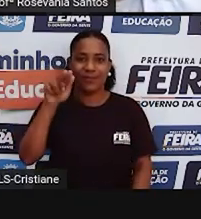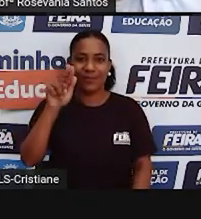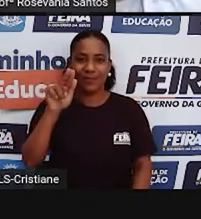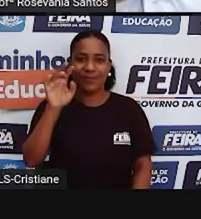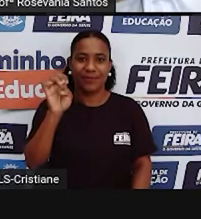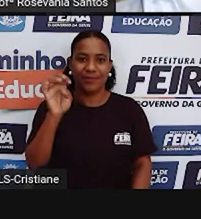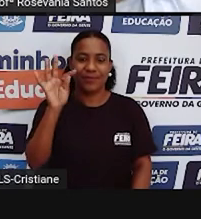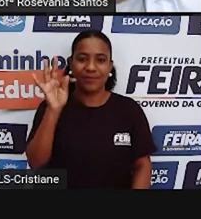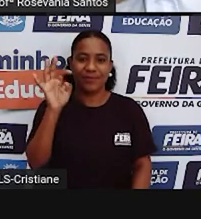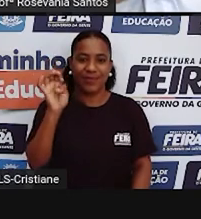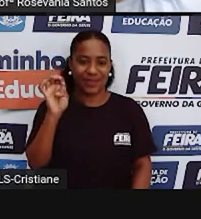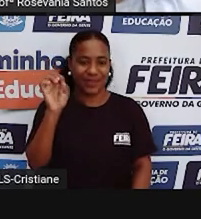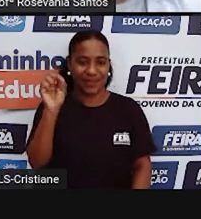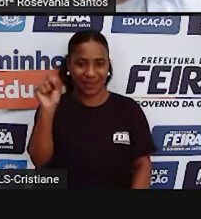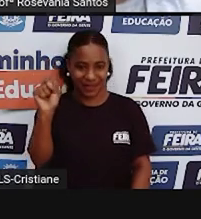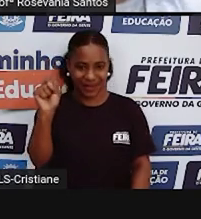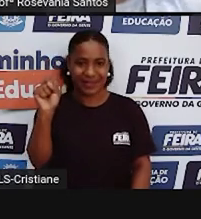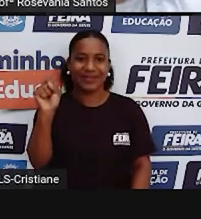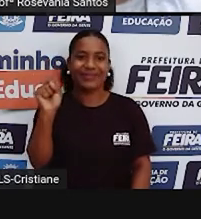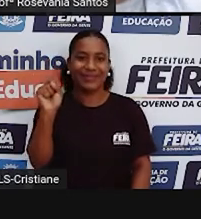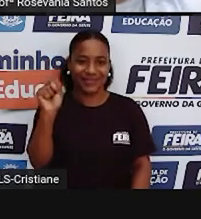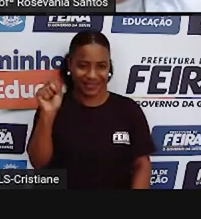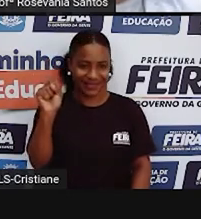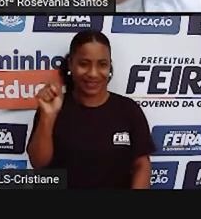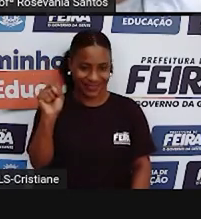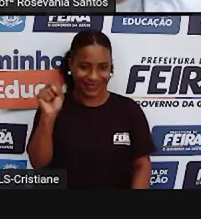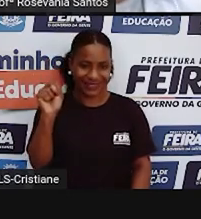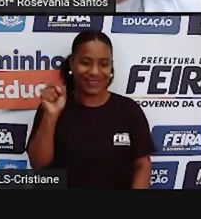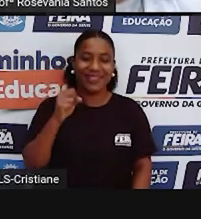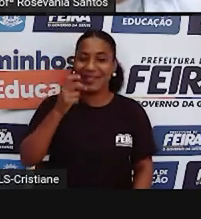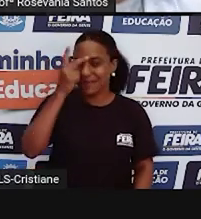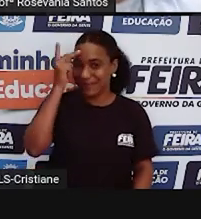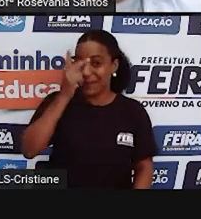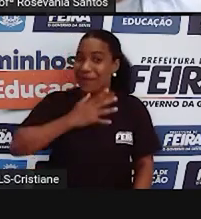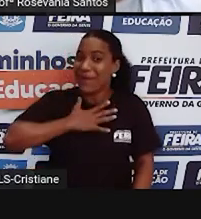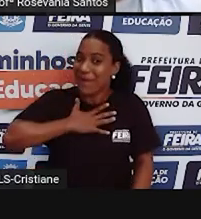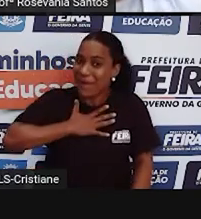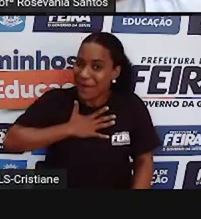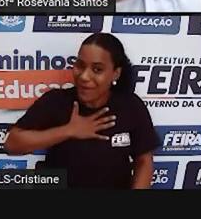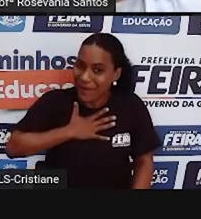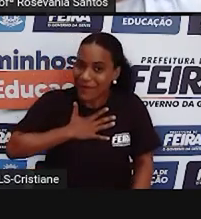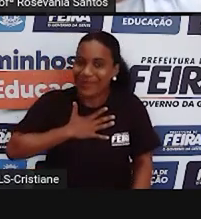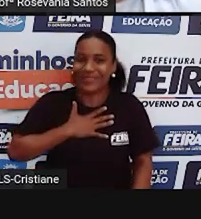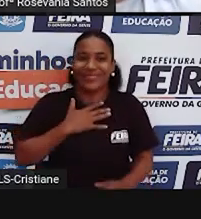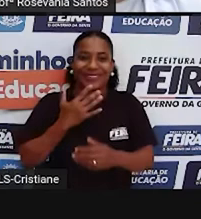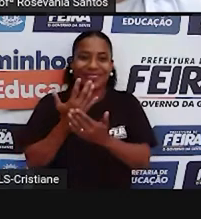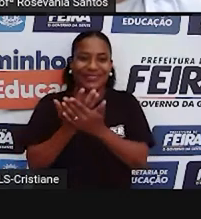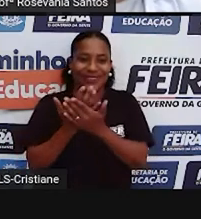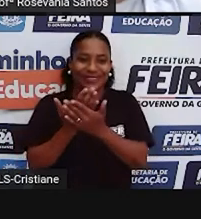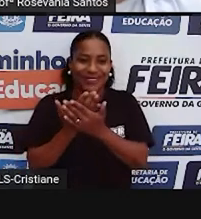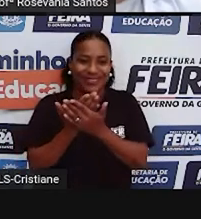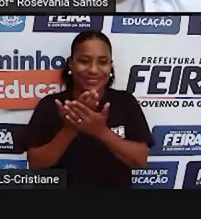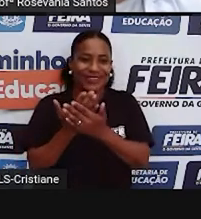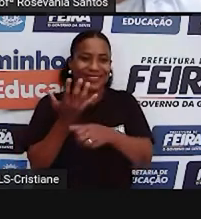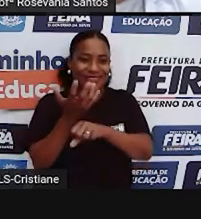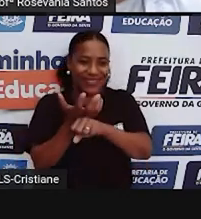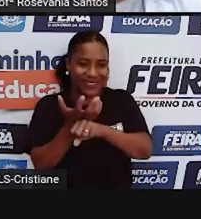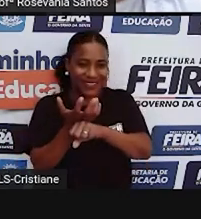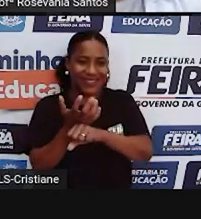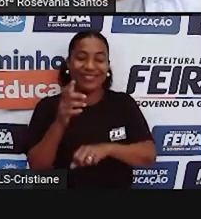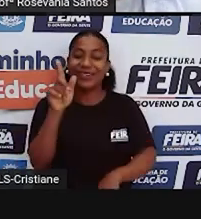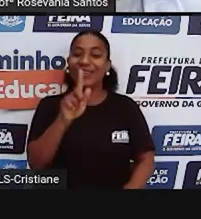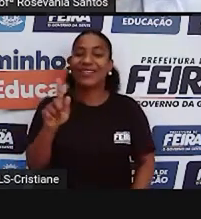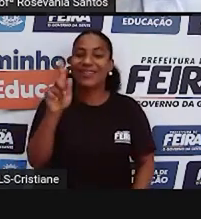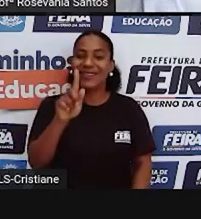em geografia é o trabalho, assim, queridinho, é o carro-chefe da geografia de trabalho, é a maquete. Quando